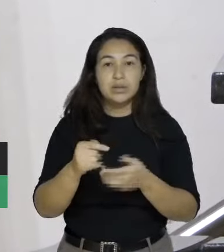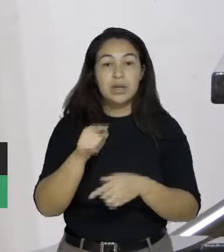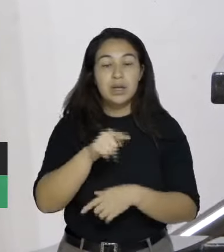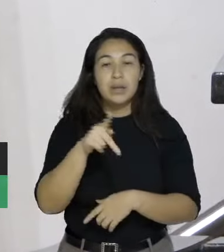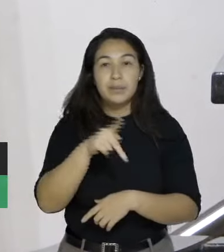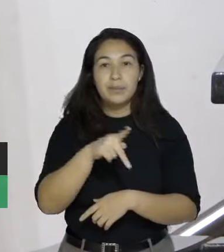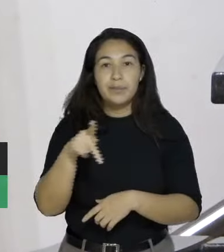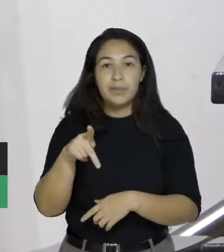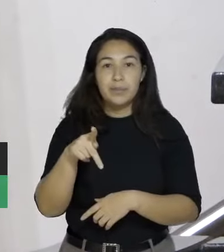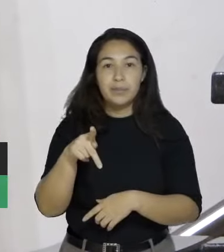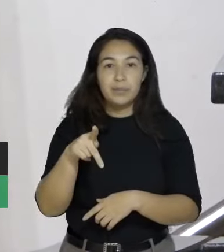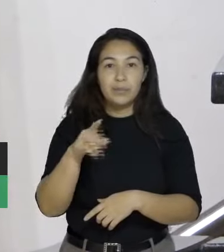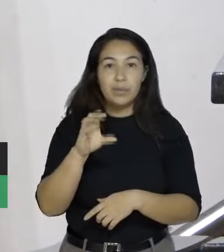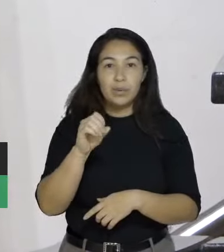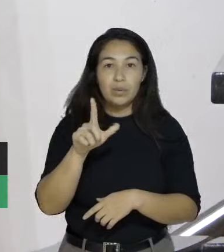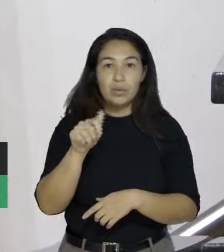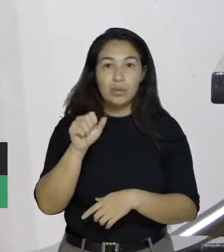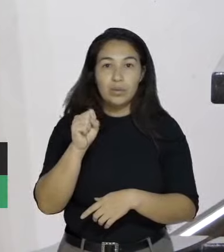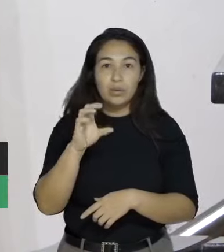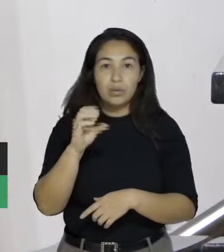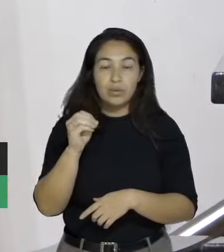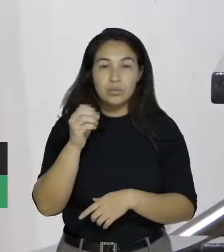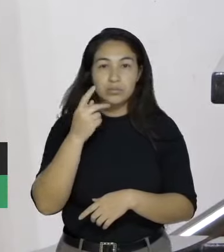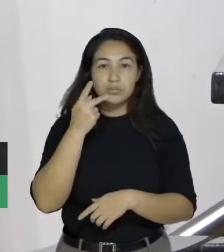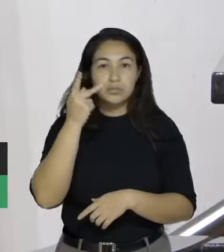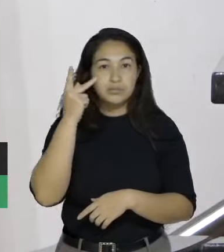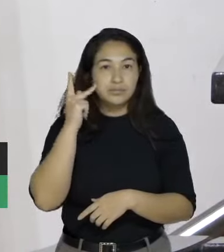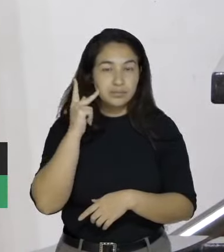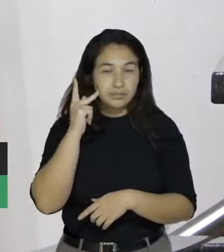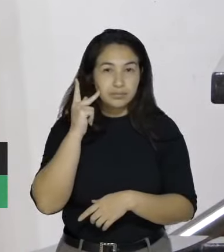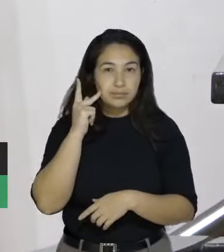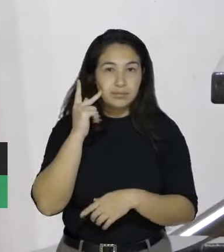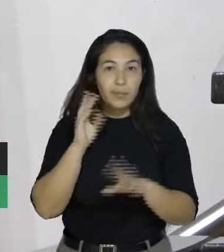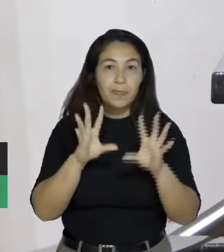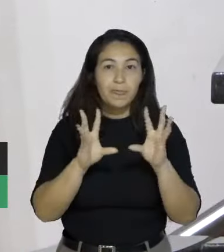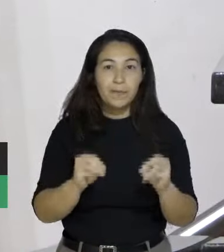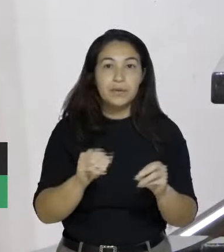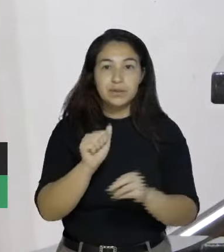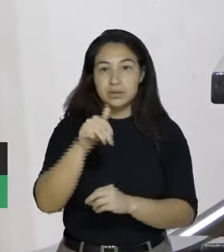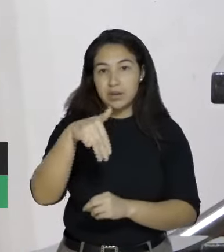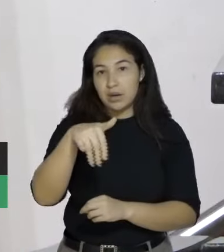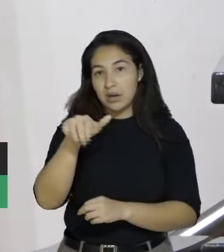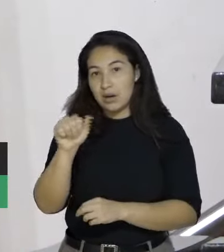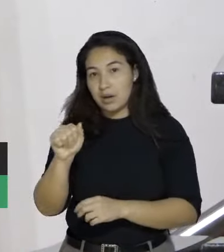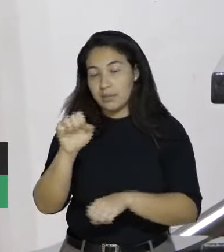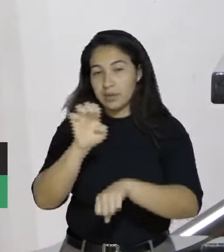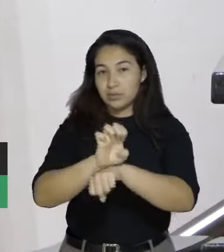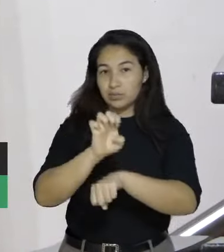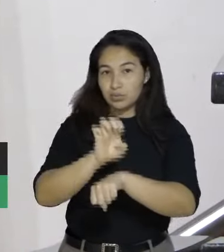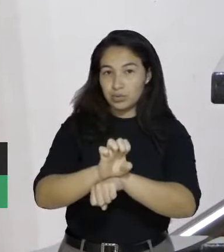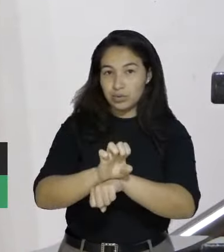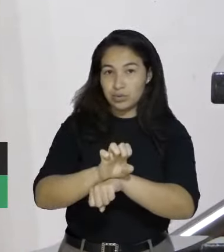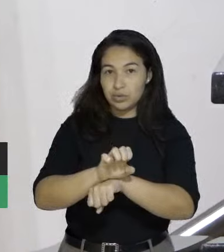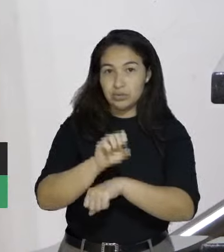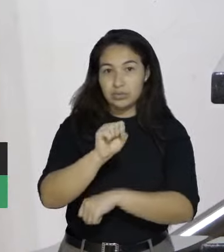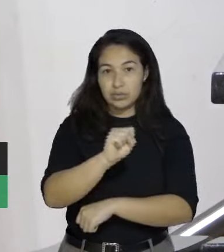ali um fórum trazendo aí praticamente todas algumas amas do Estado nós temos hoje 35 anos no Estado de Santa Catarina